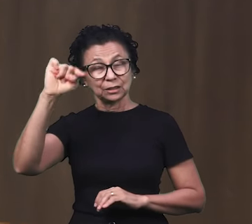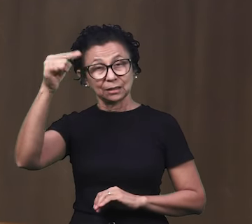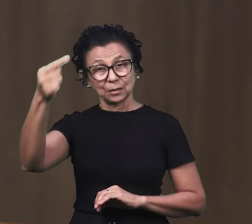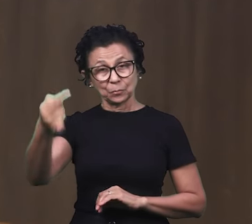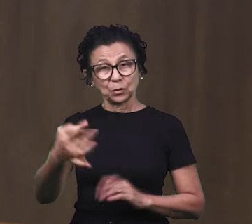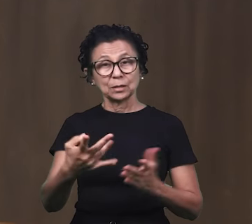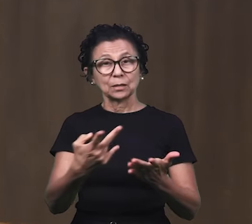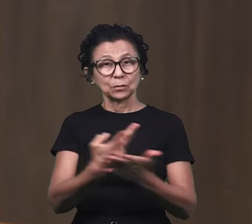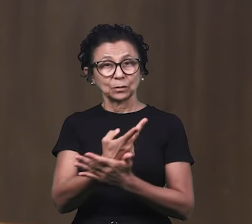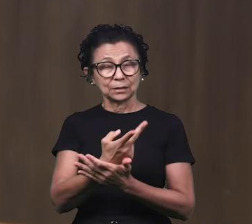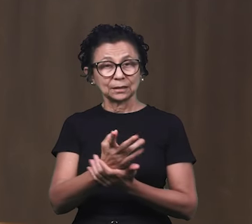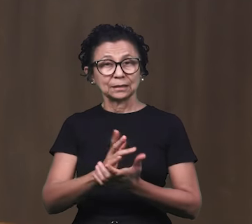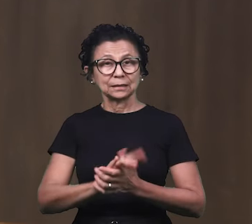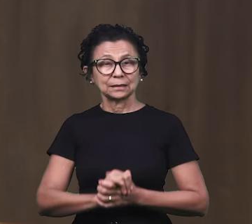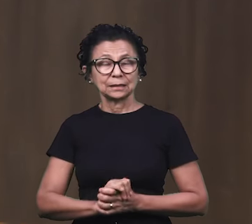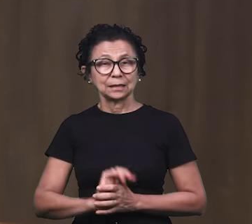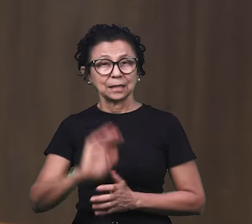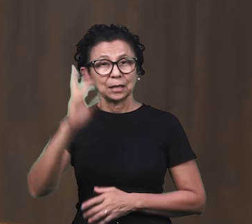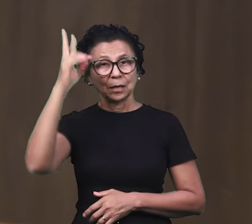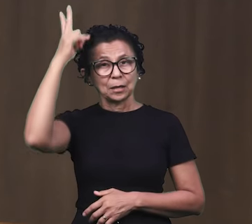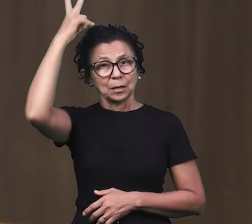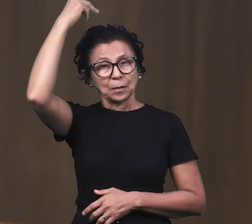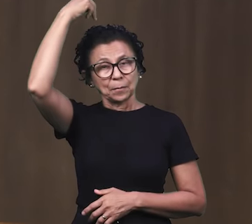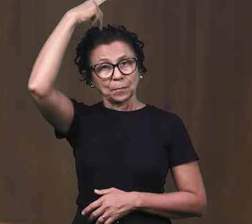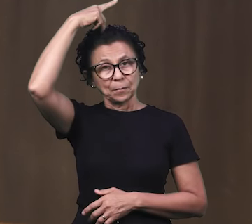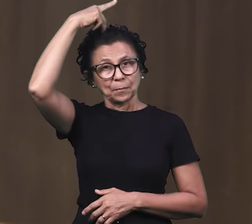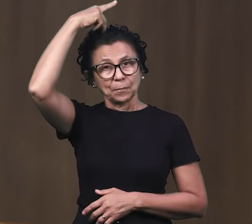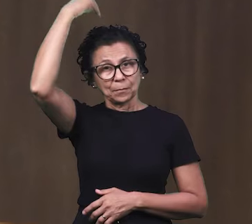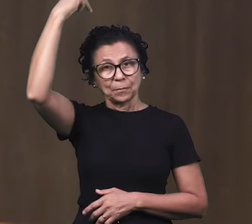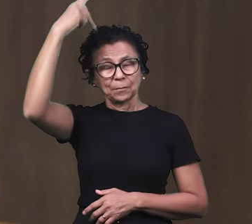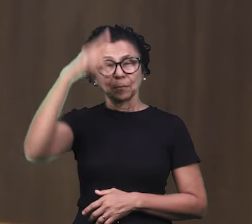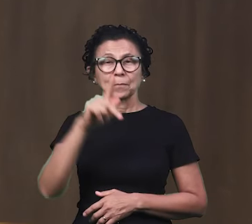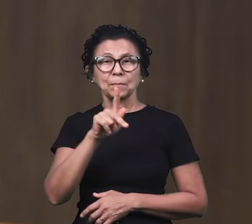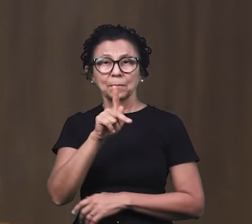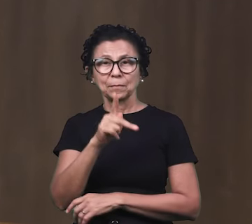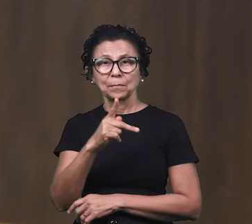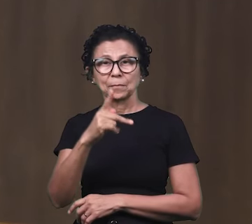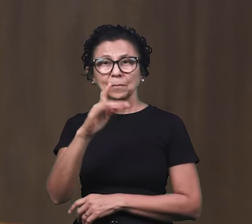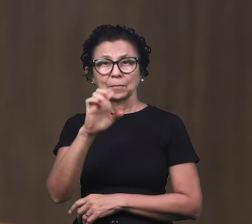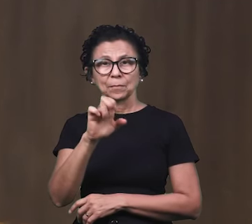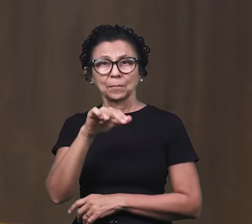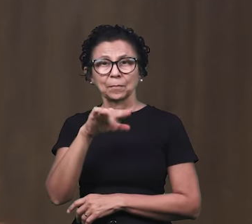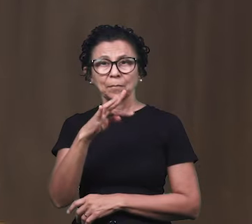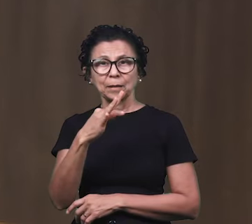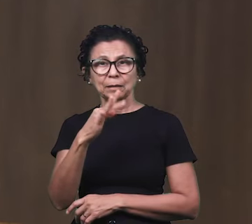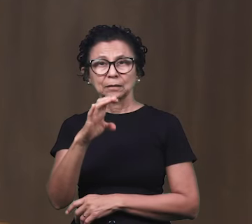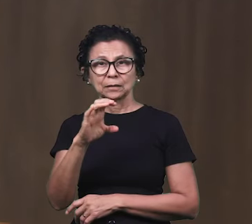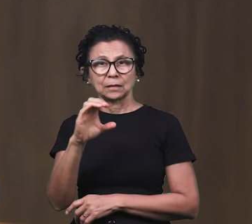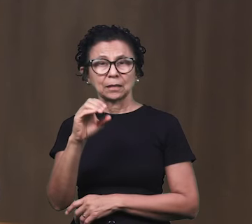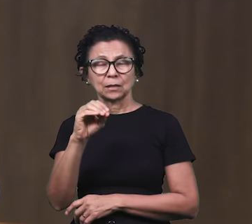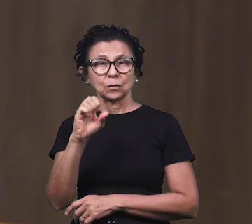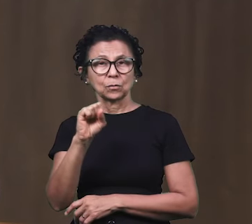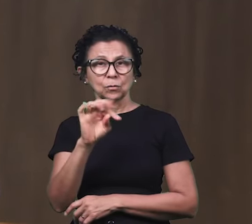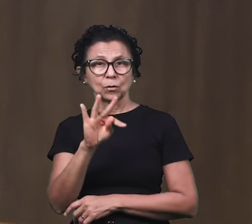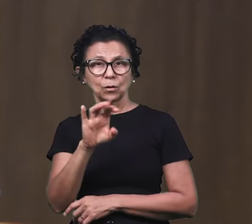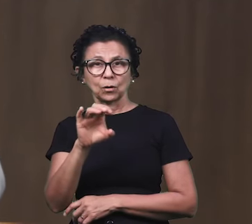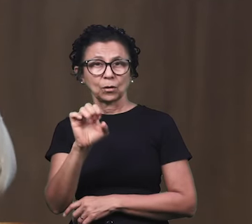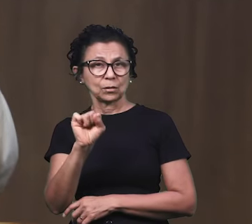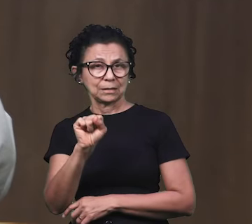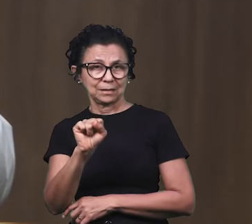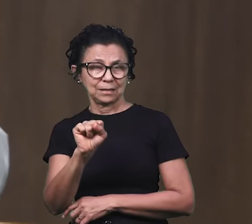Pentecoste significa 50 dias. Acontecia no 3º mês.